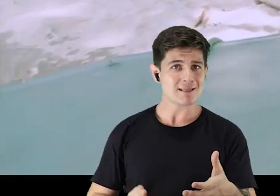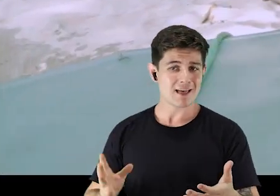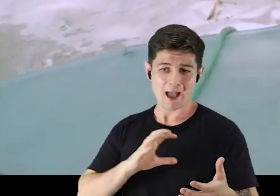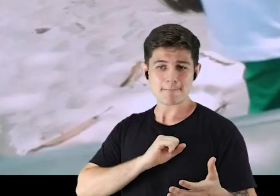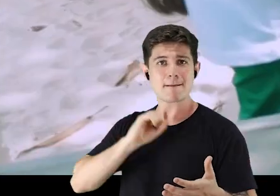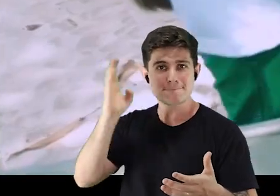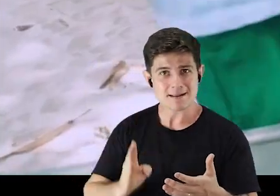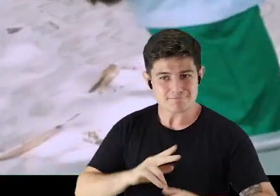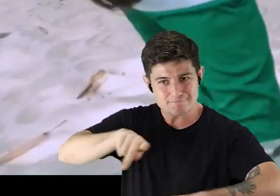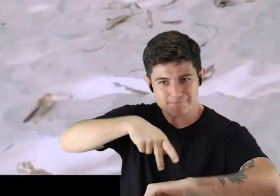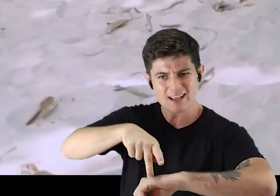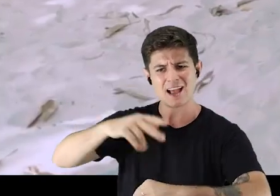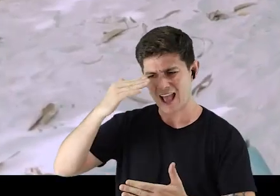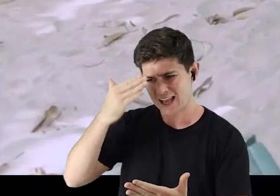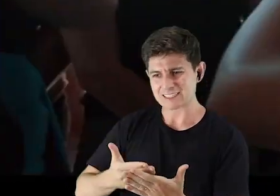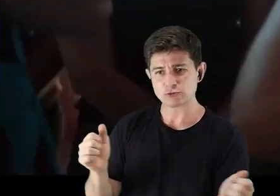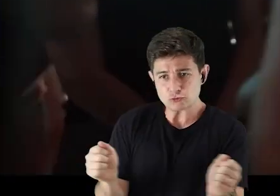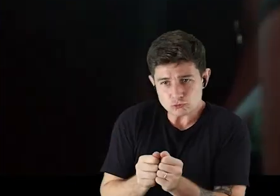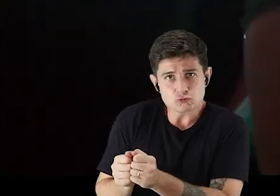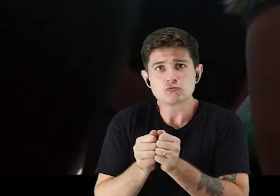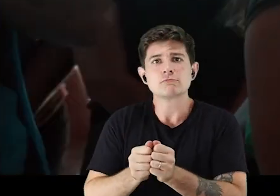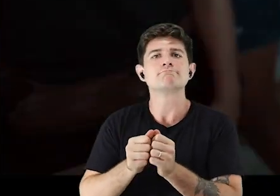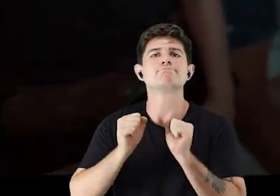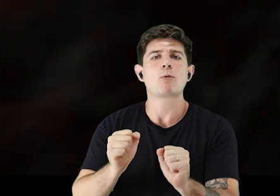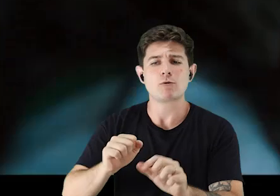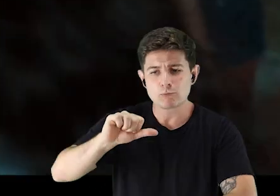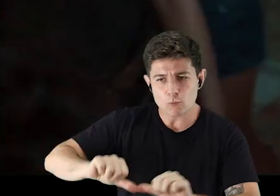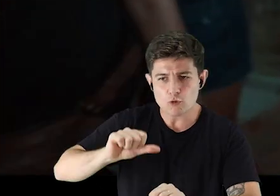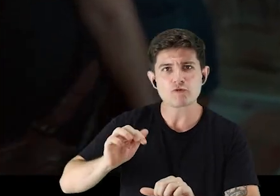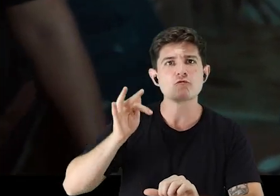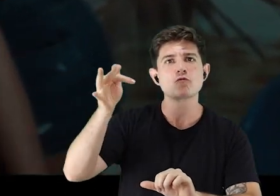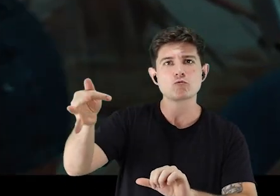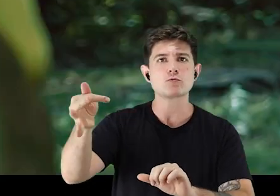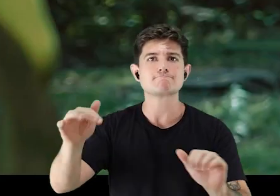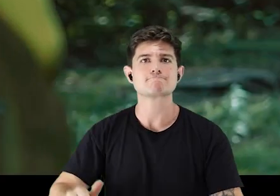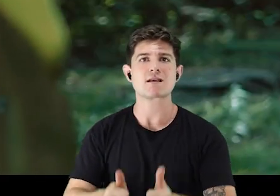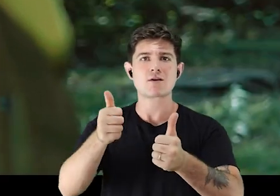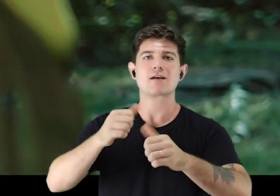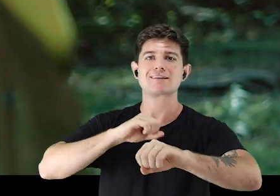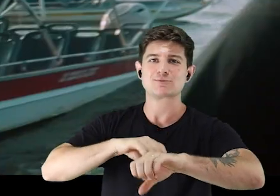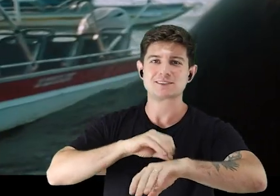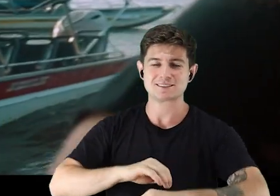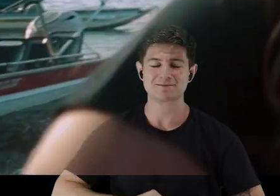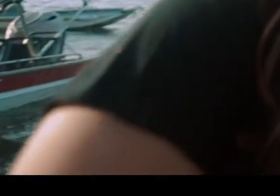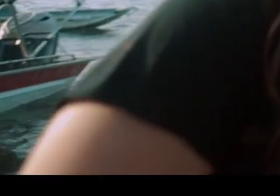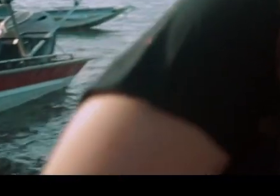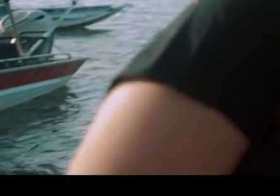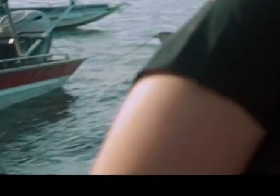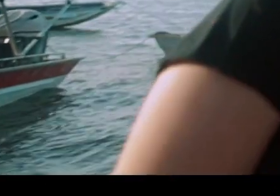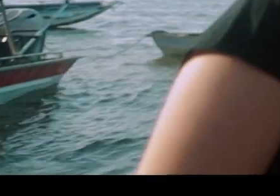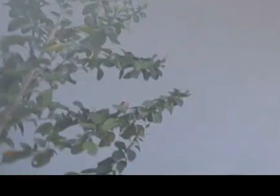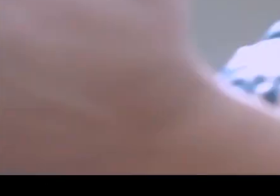brasileiros, amando o nosso país e acreditando que juntos a gente pode fazer uma grande diferença em prol da educação.